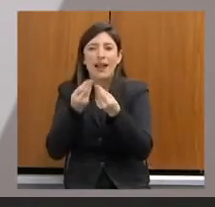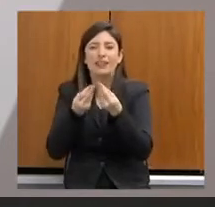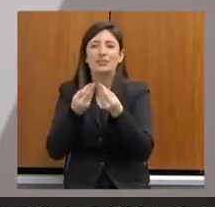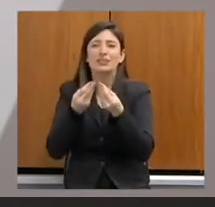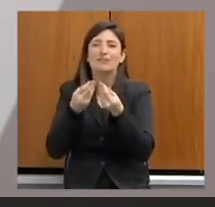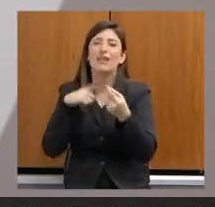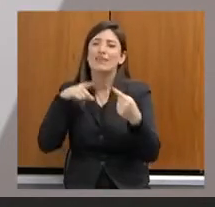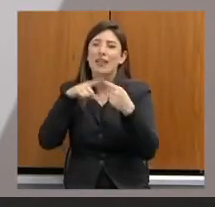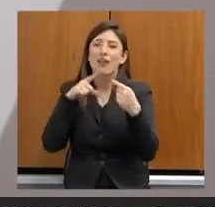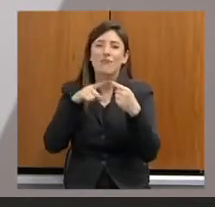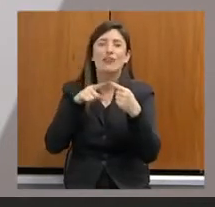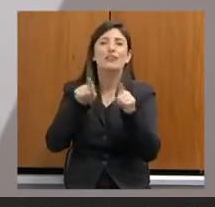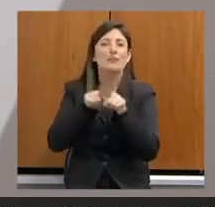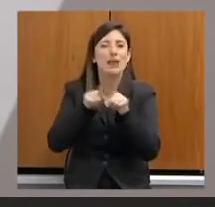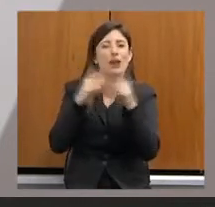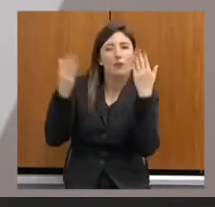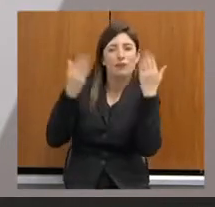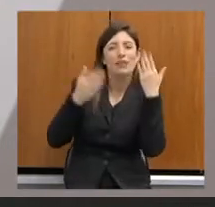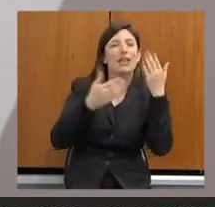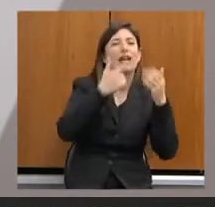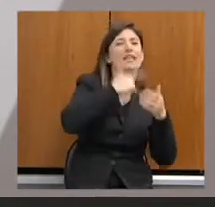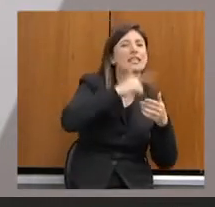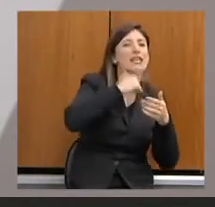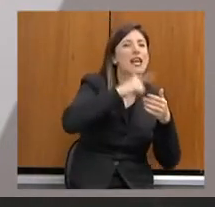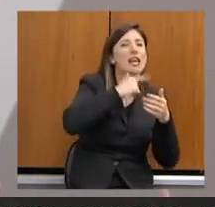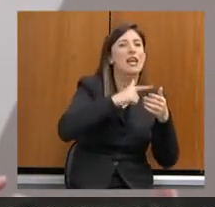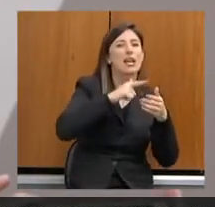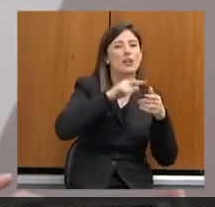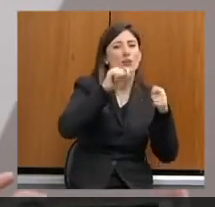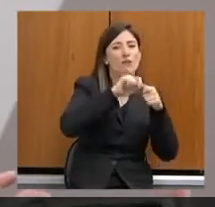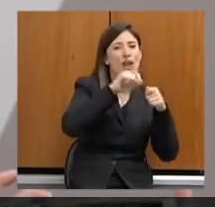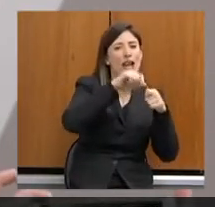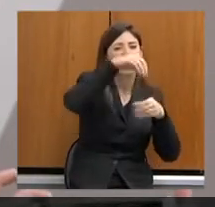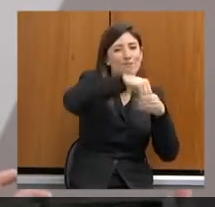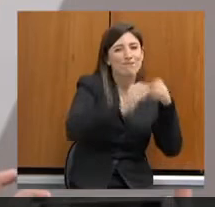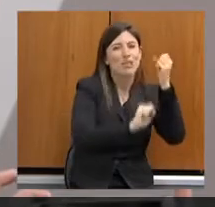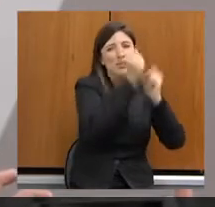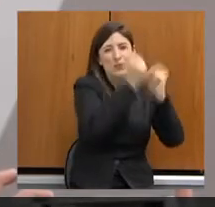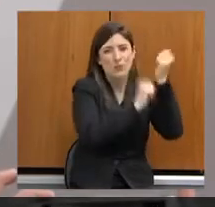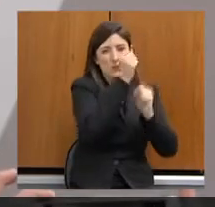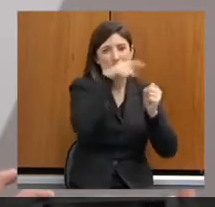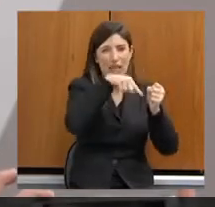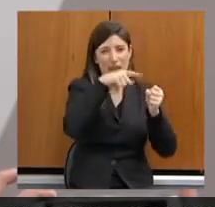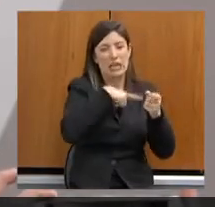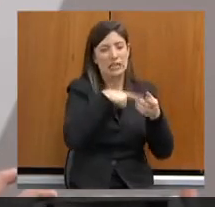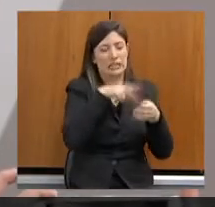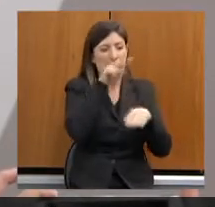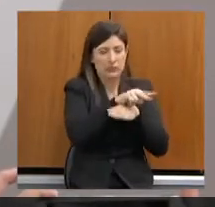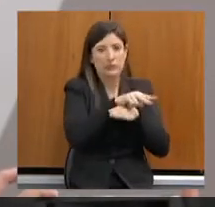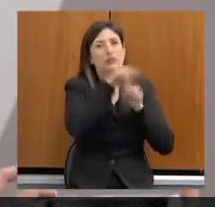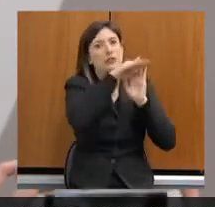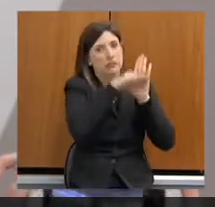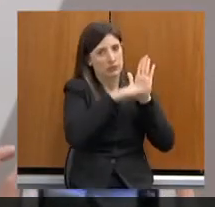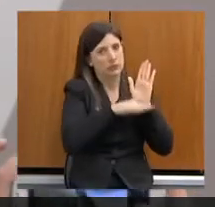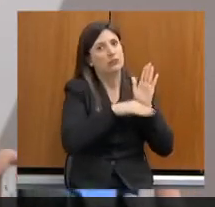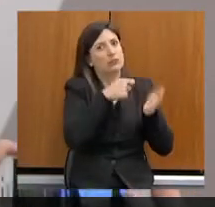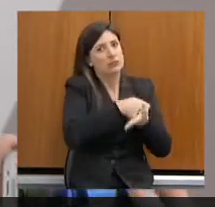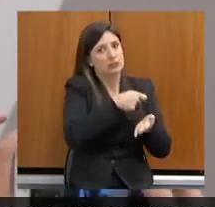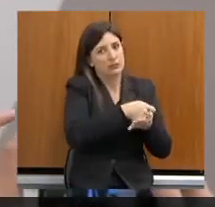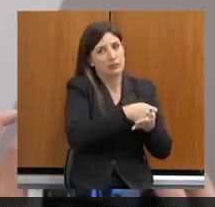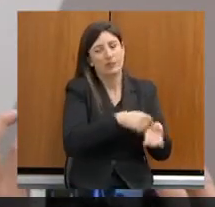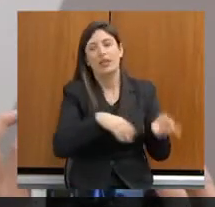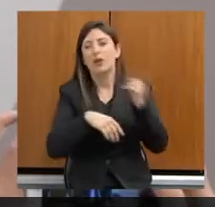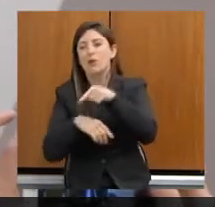queijos industriais e tem controles mais rígidos quando se fala de queijos artesanais onde que é feito de forma